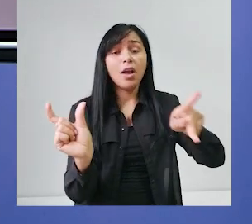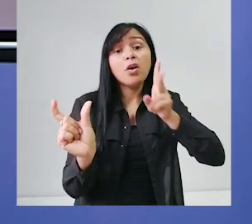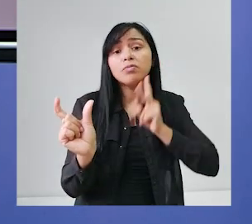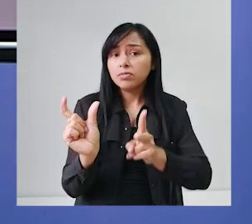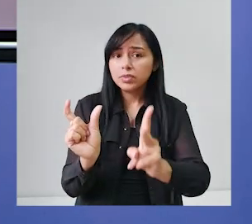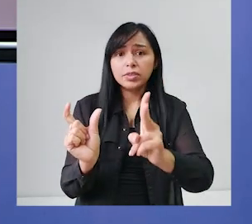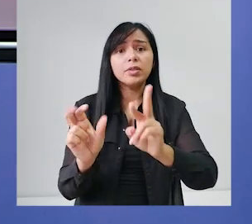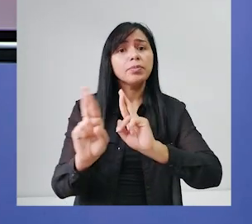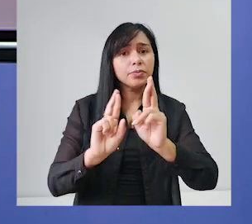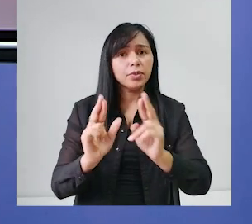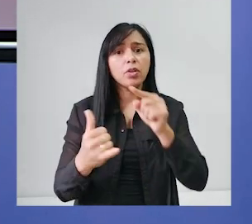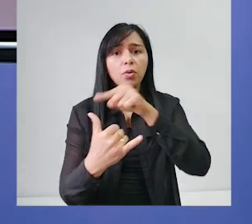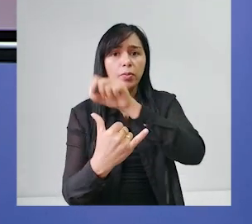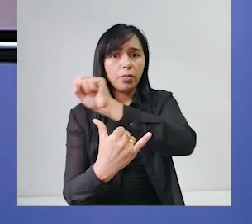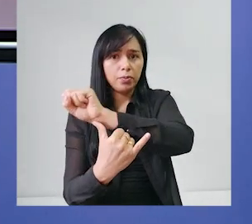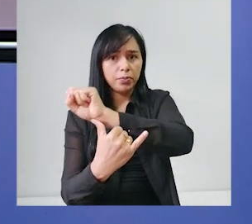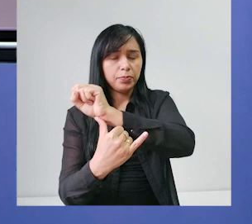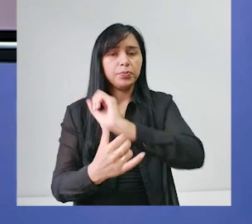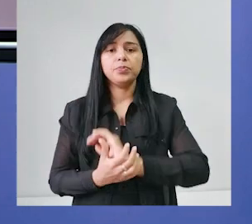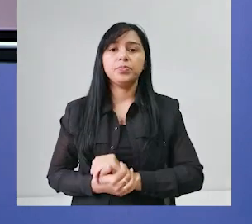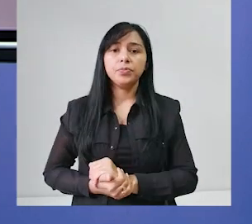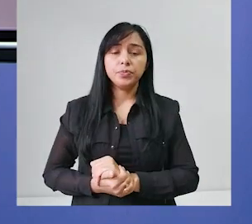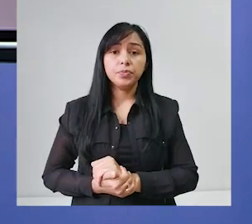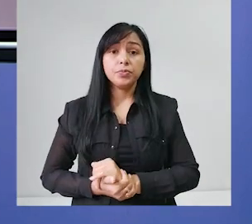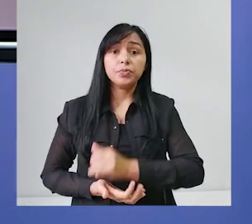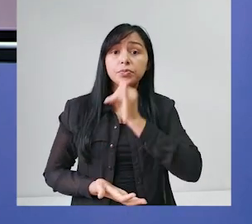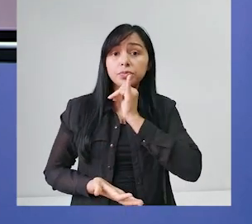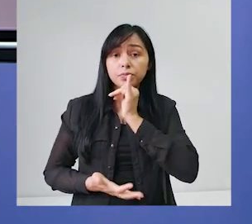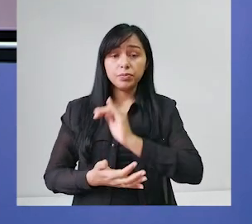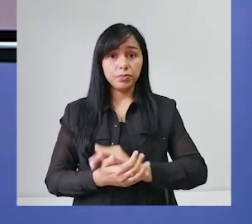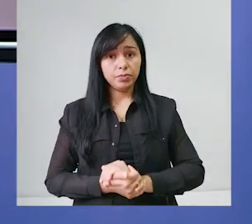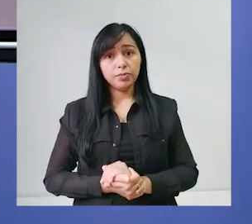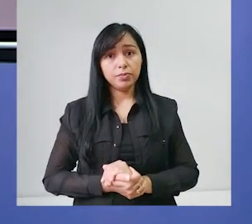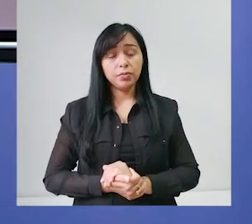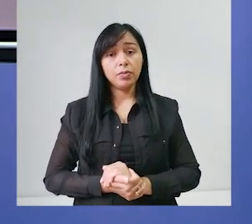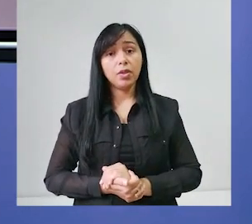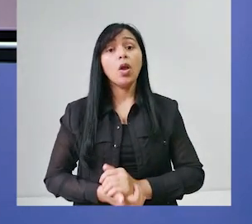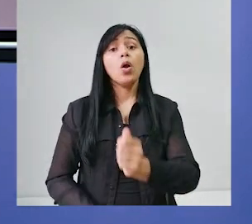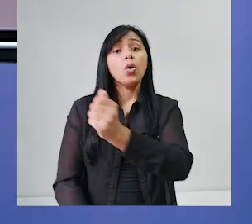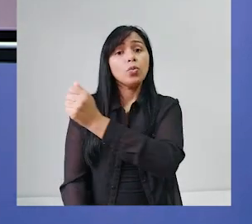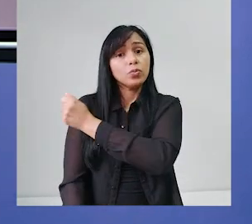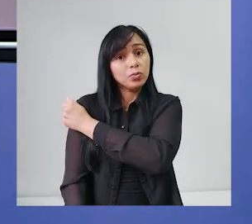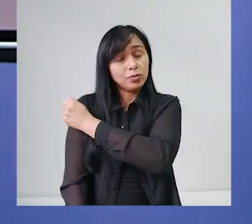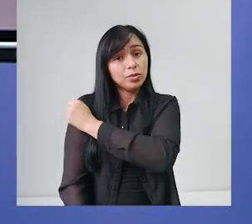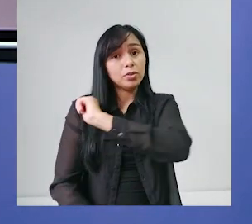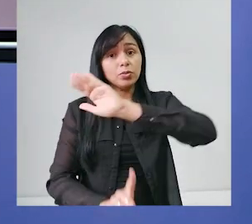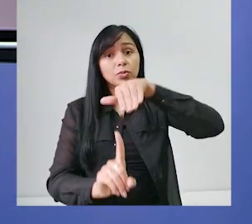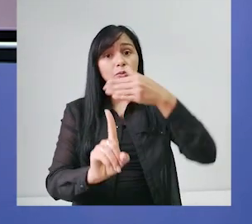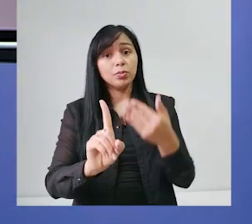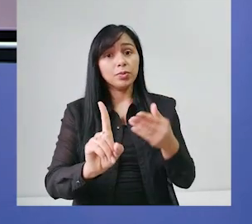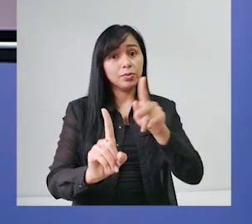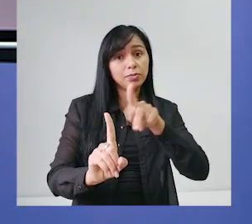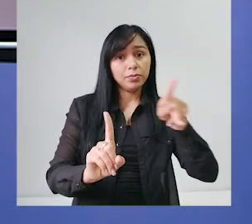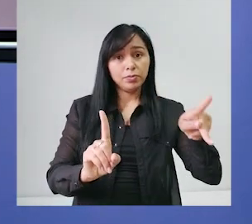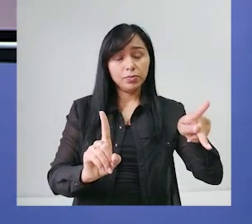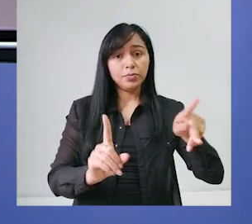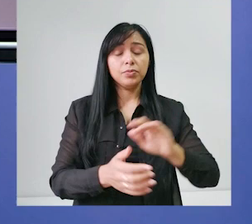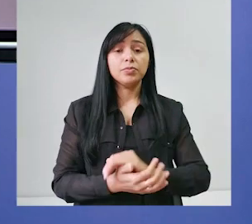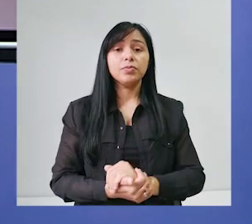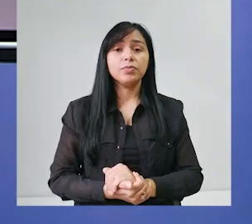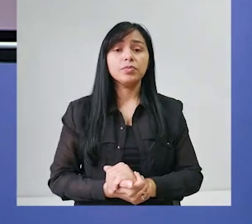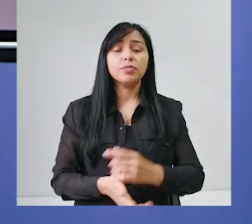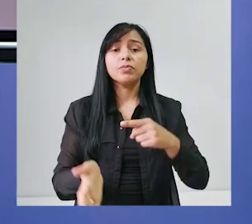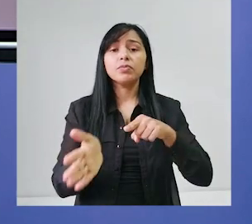relacionado a ele por exemplo os alunos homenagearam o professor